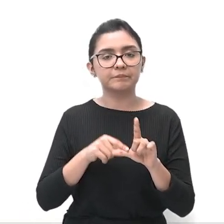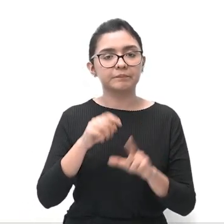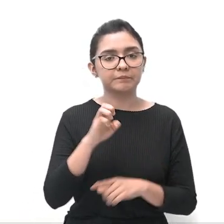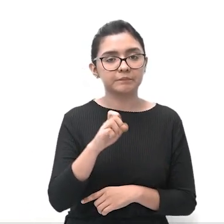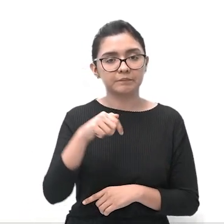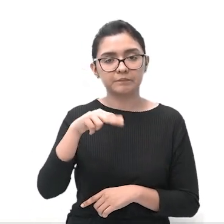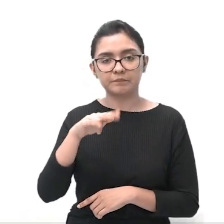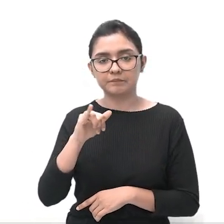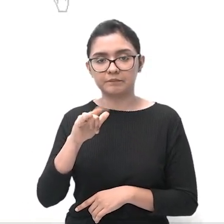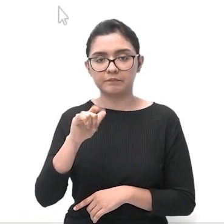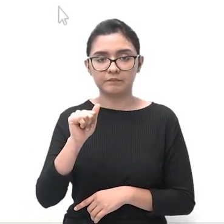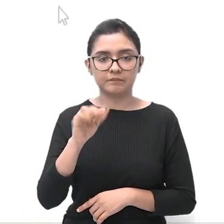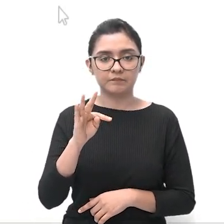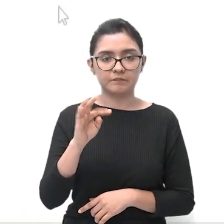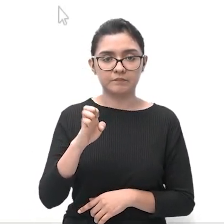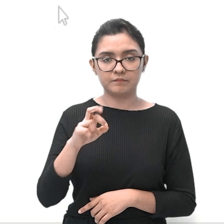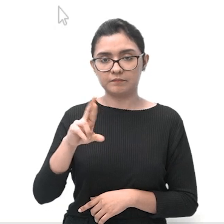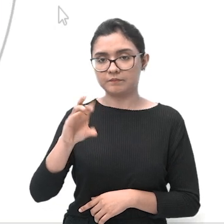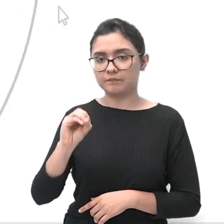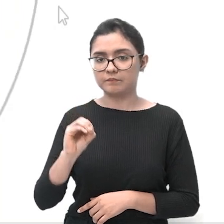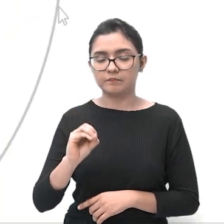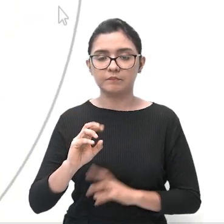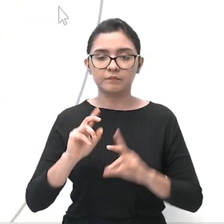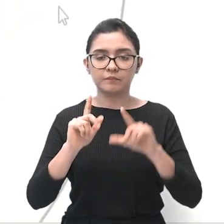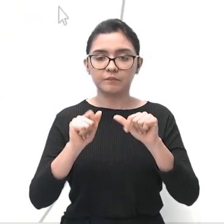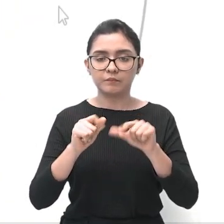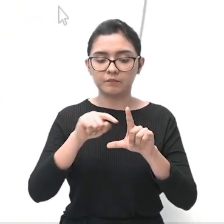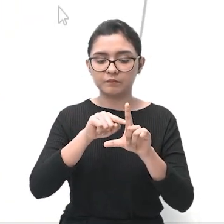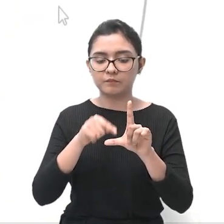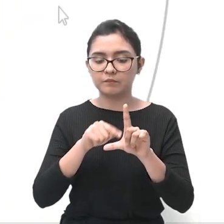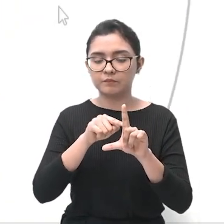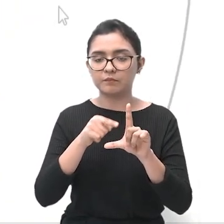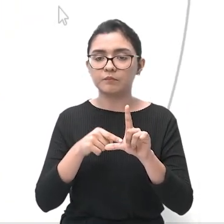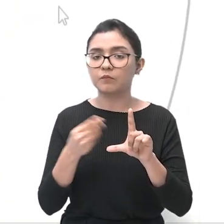ó, com todos os ângulos medindo